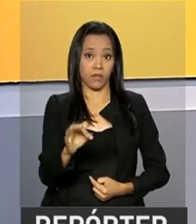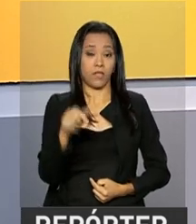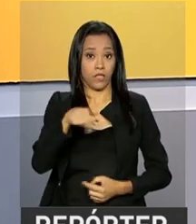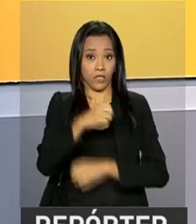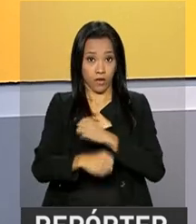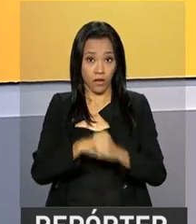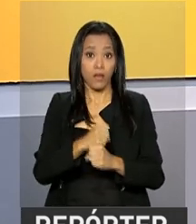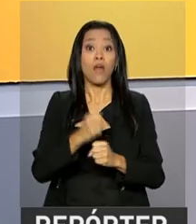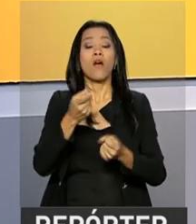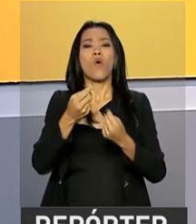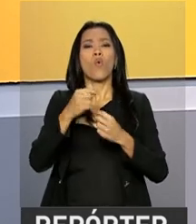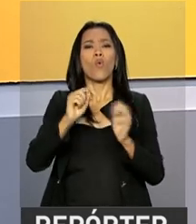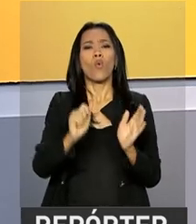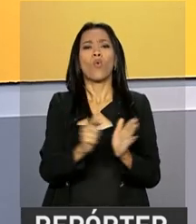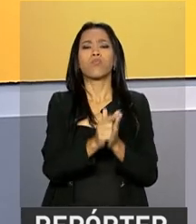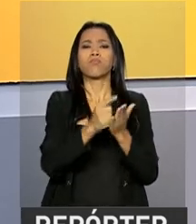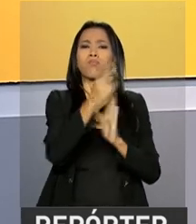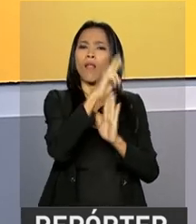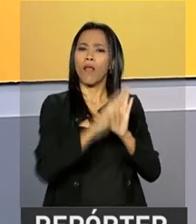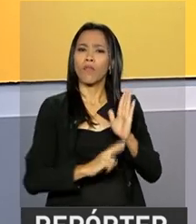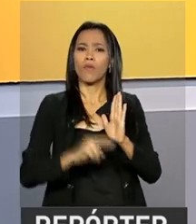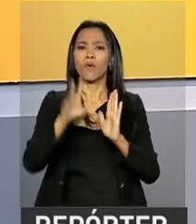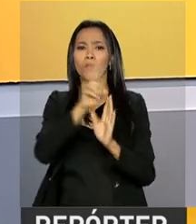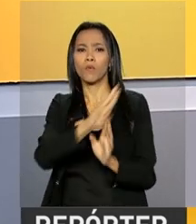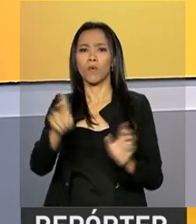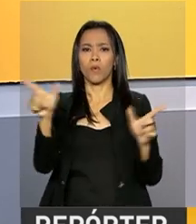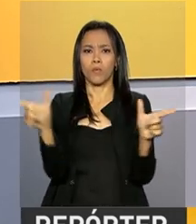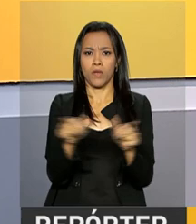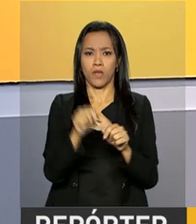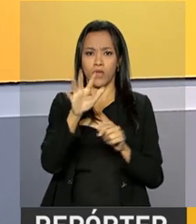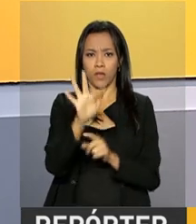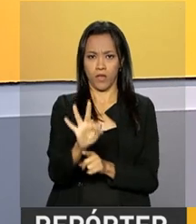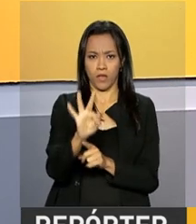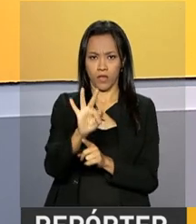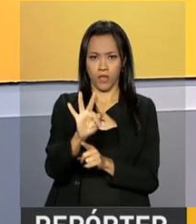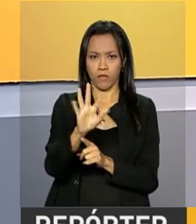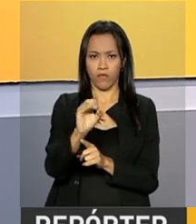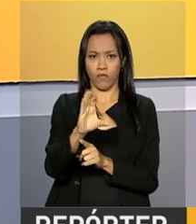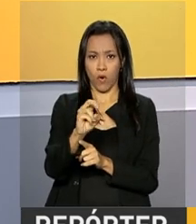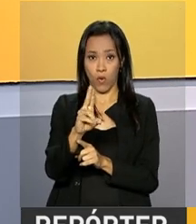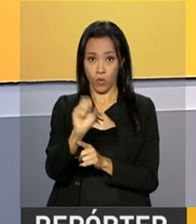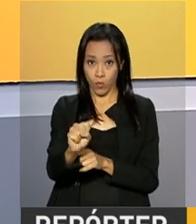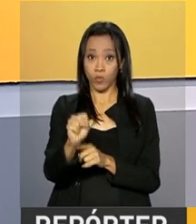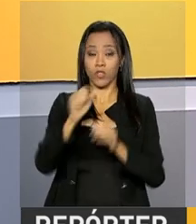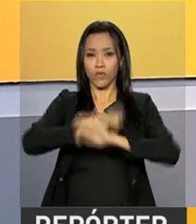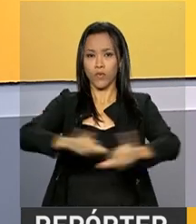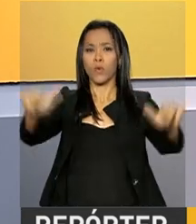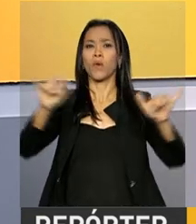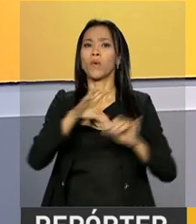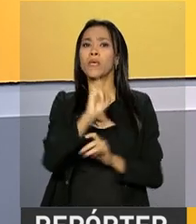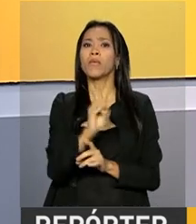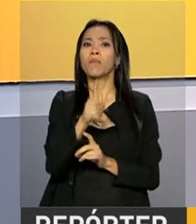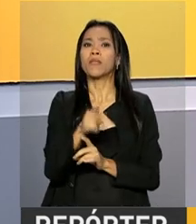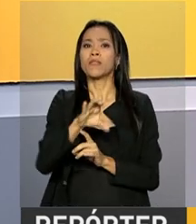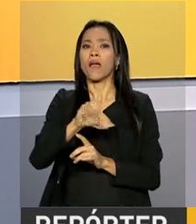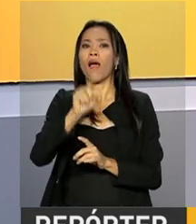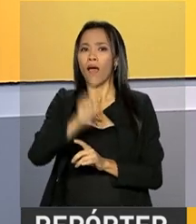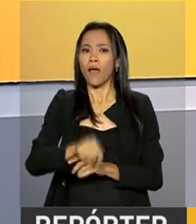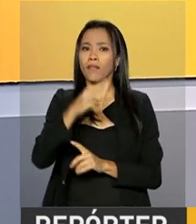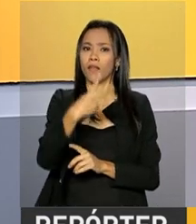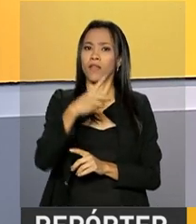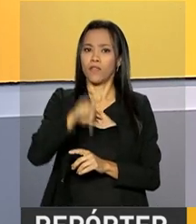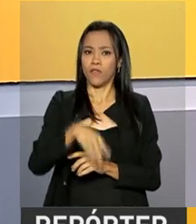divulgado semanalmente pelo banco central a expectativa para o ipc a agora é de 3,92 por